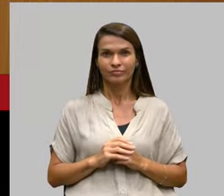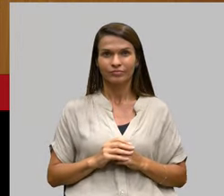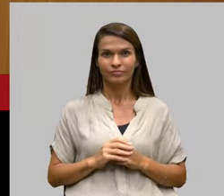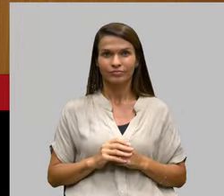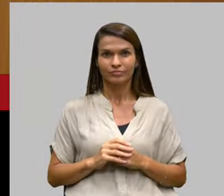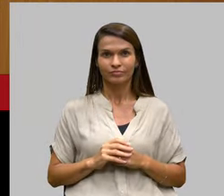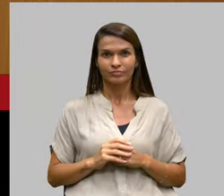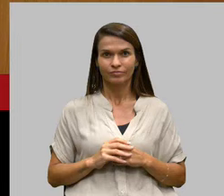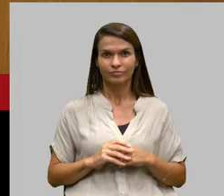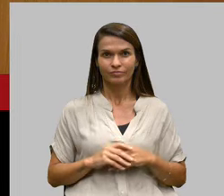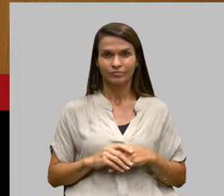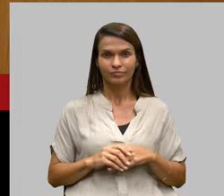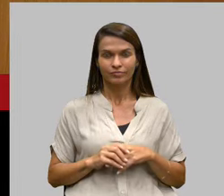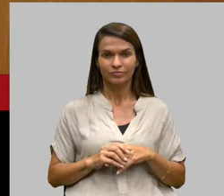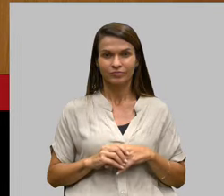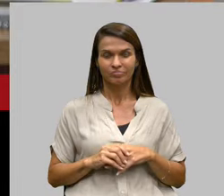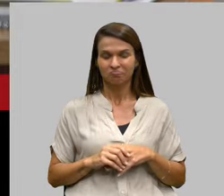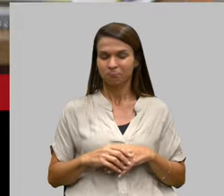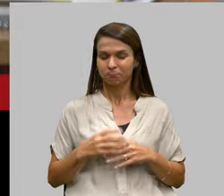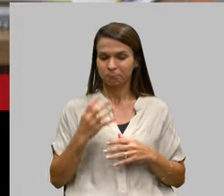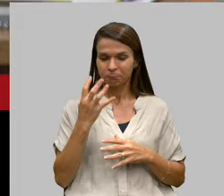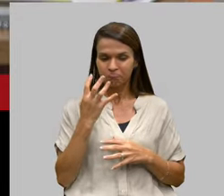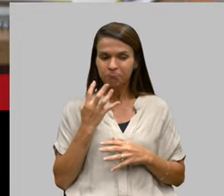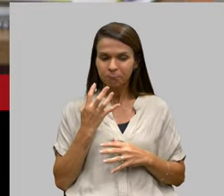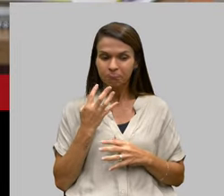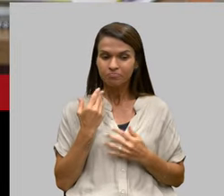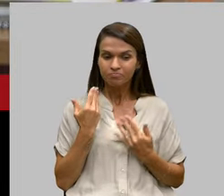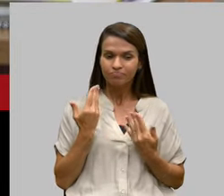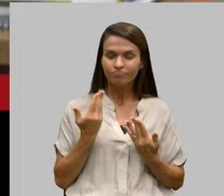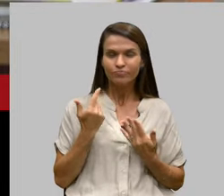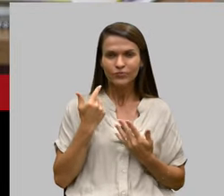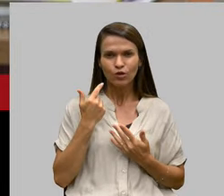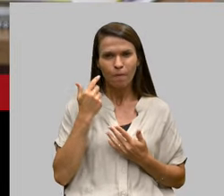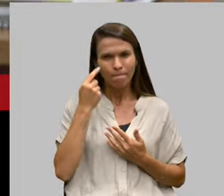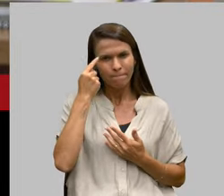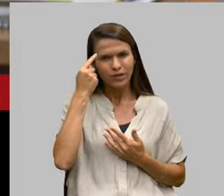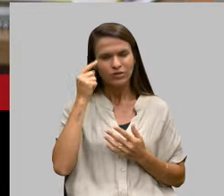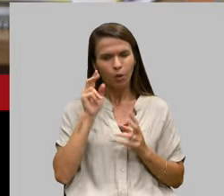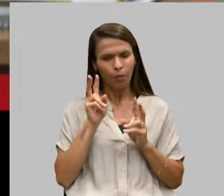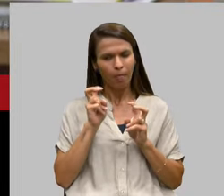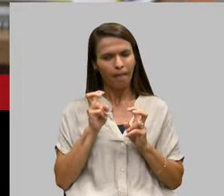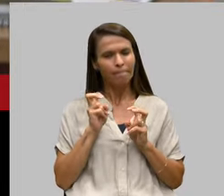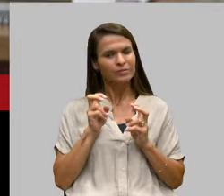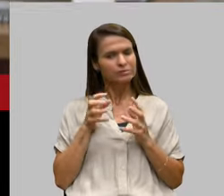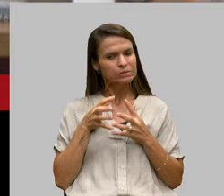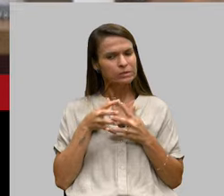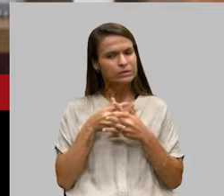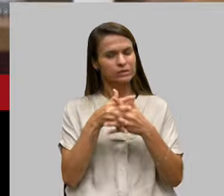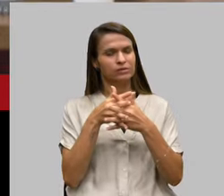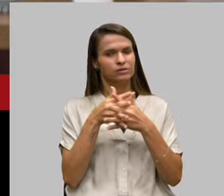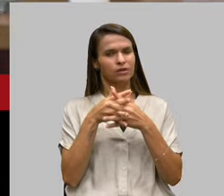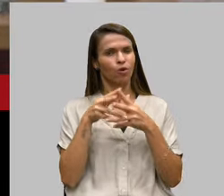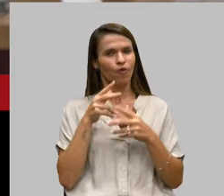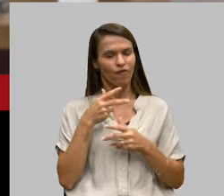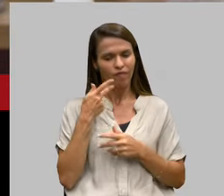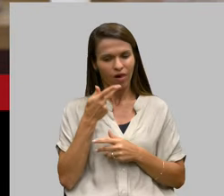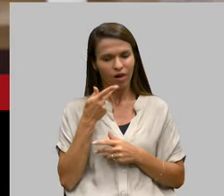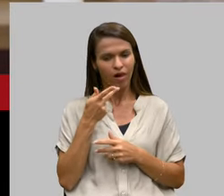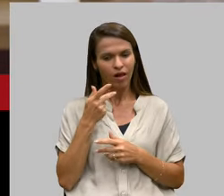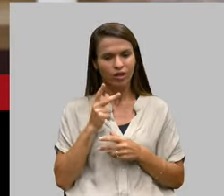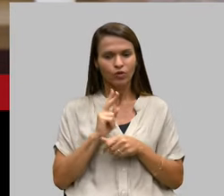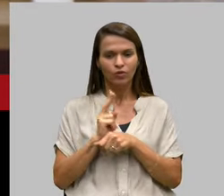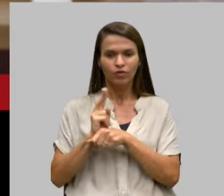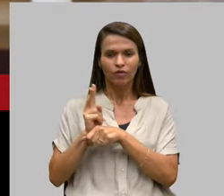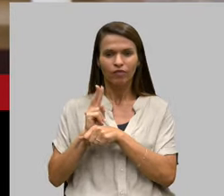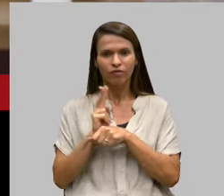eh sinceramente assim acho que é um tema muito complicado né Eh como eu falei eu atuo na fiscalização